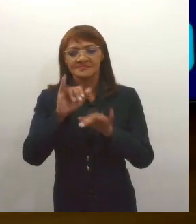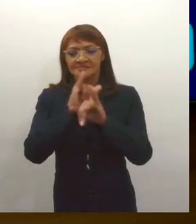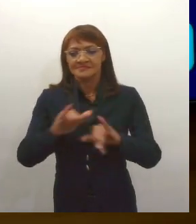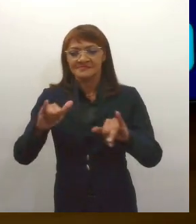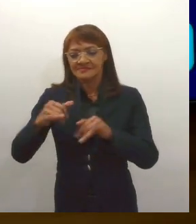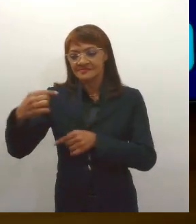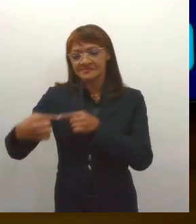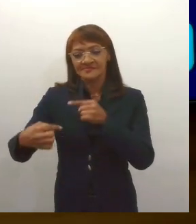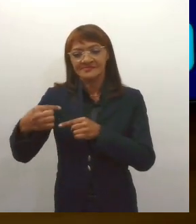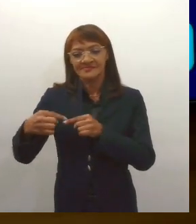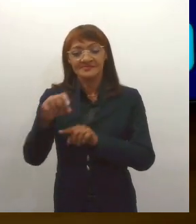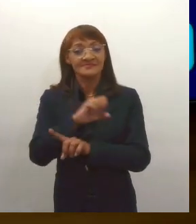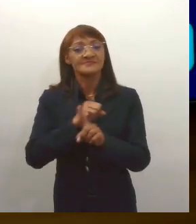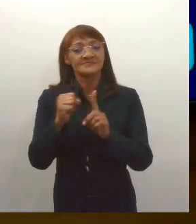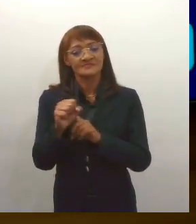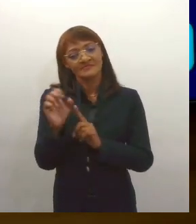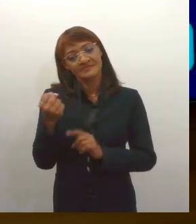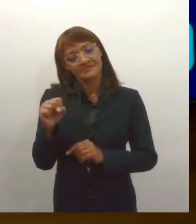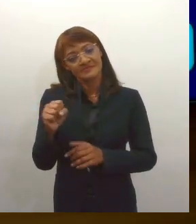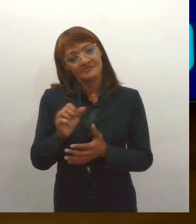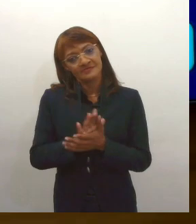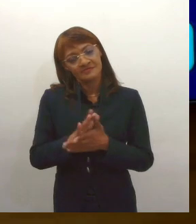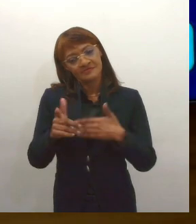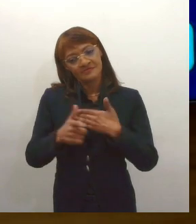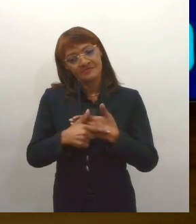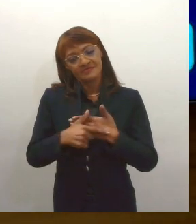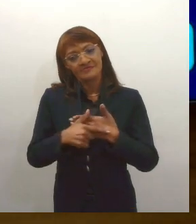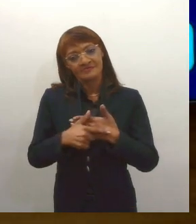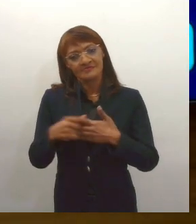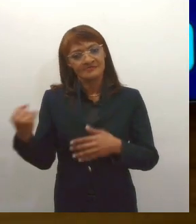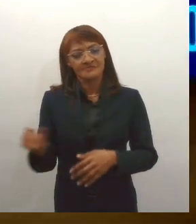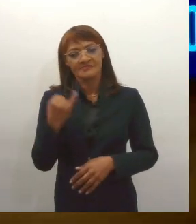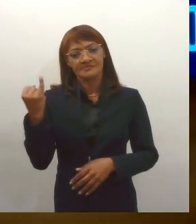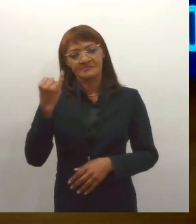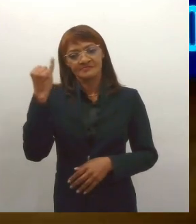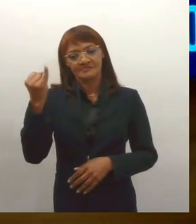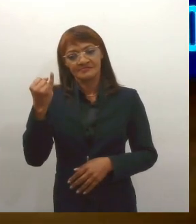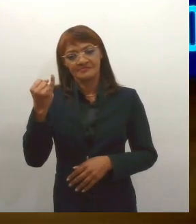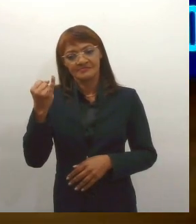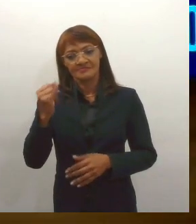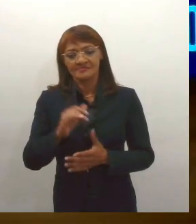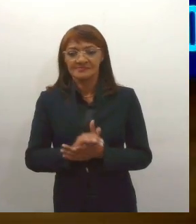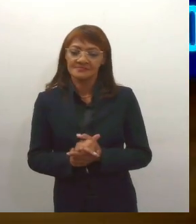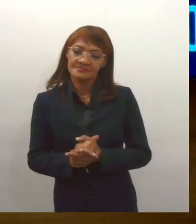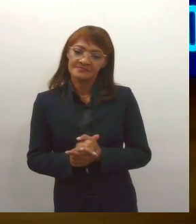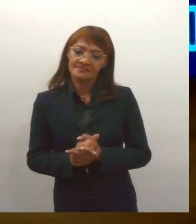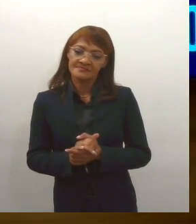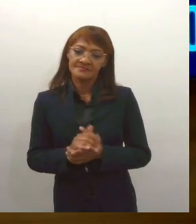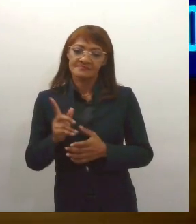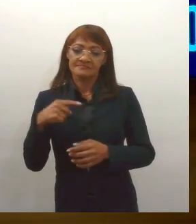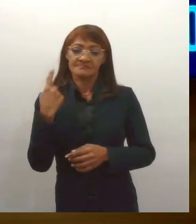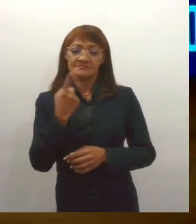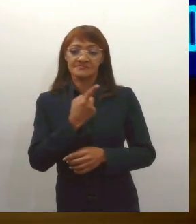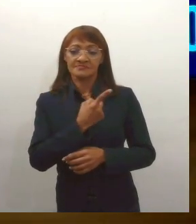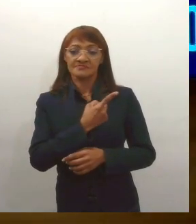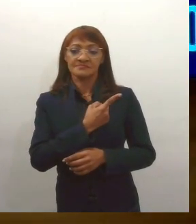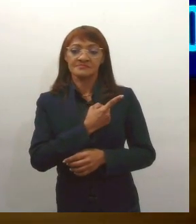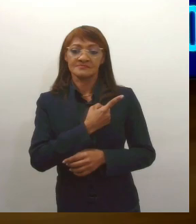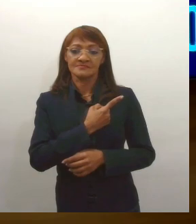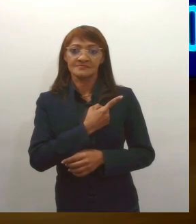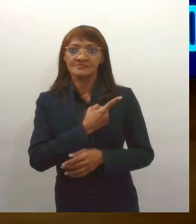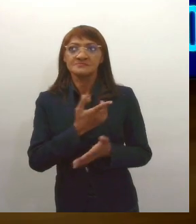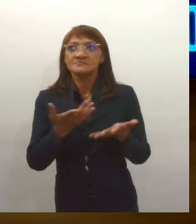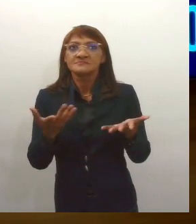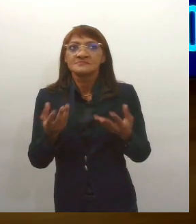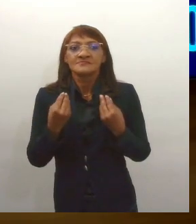papel fundamental de construção da Cidadania a gente não tem dimensão do do quanto é importante o trabalho que a gente realiza aqui